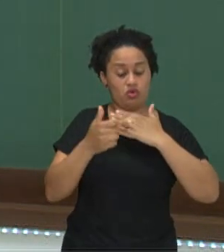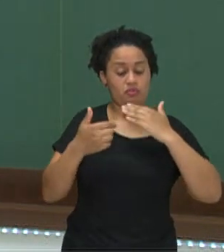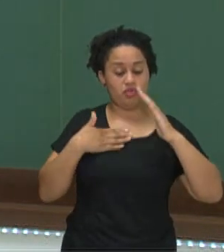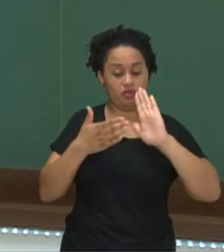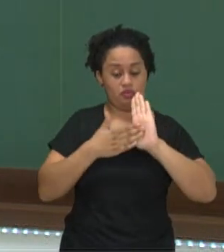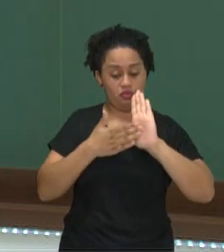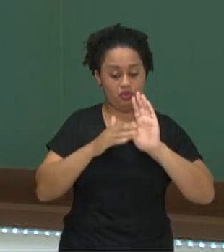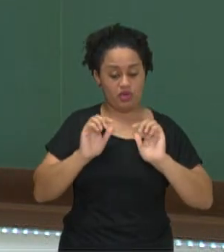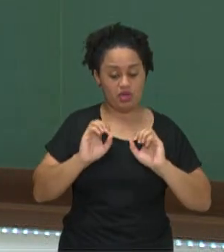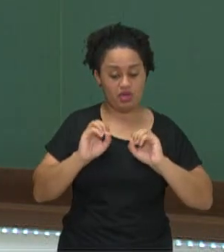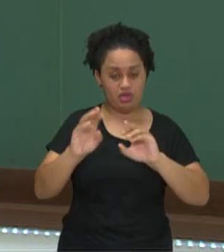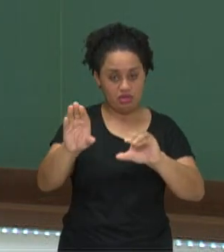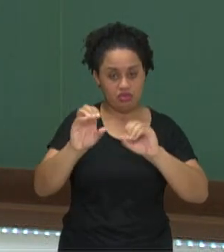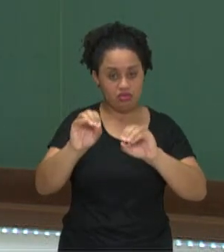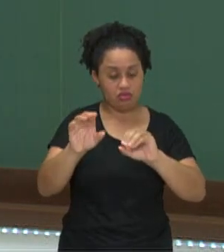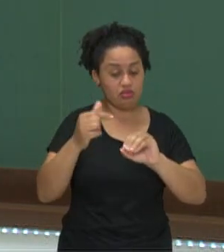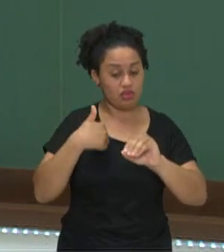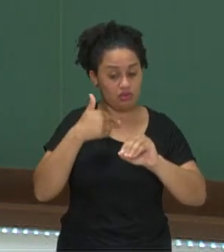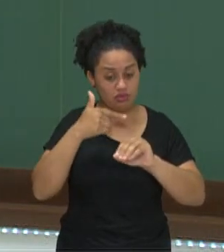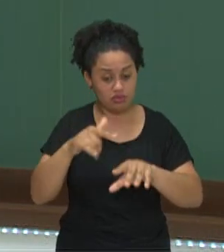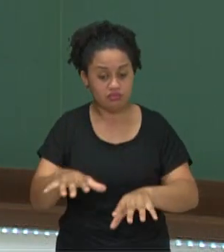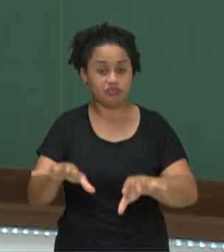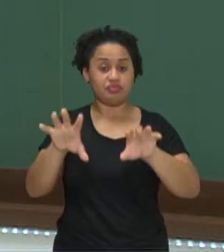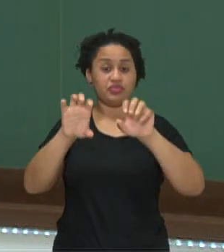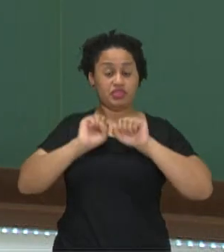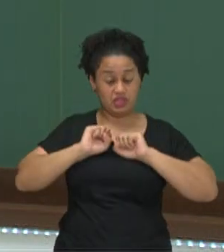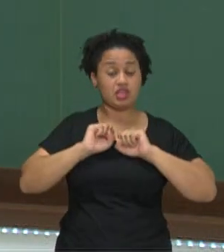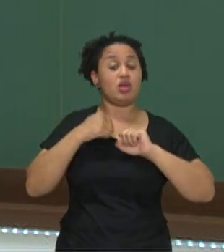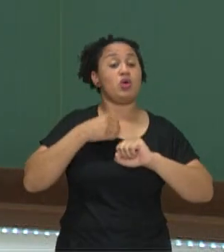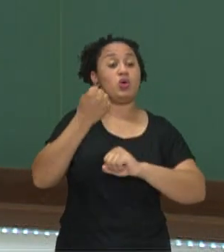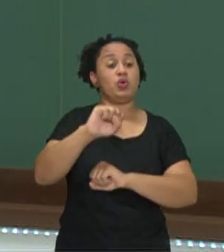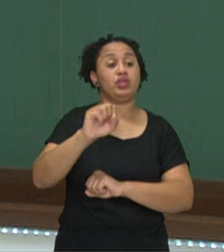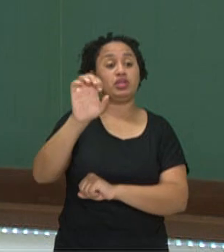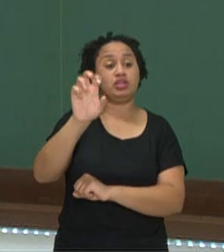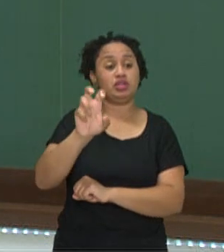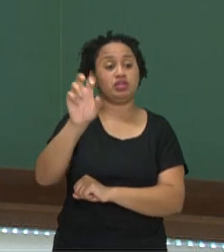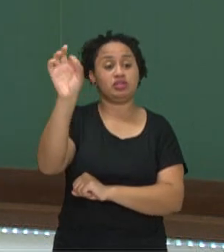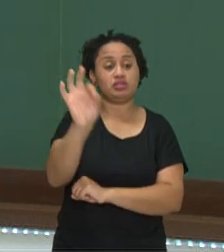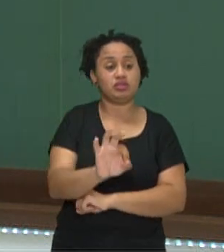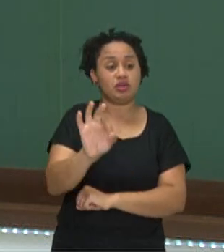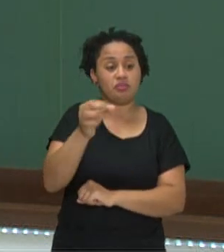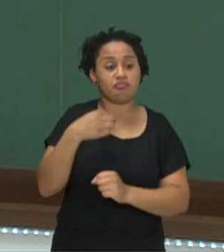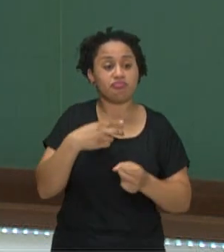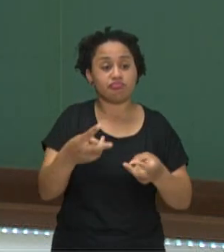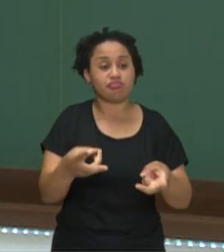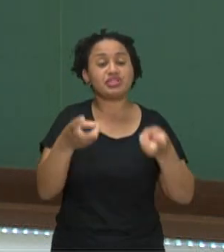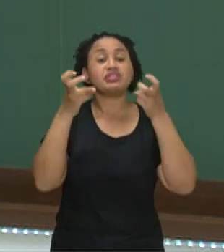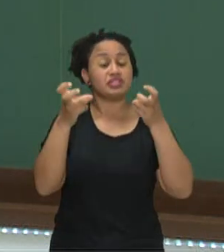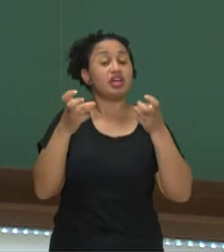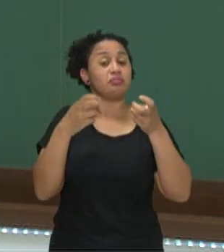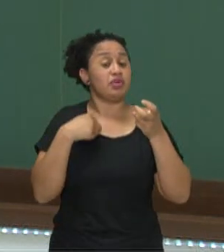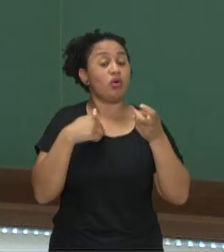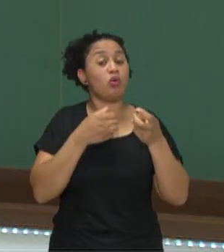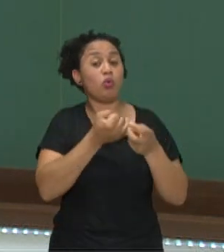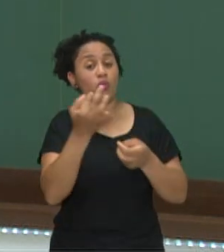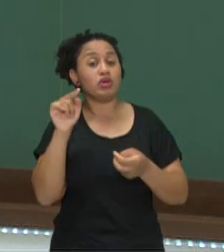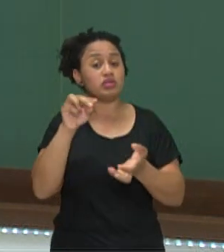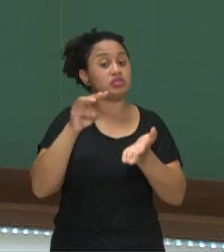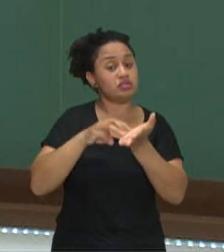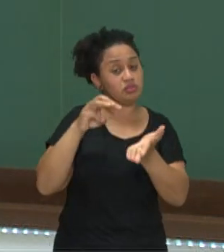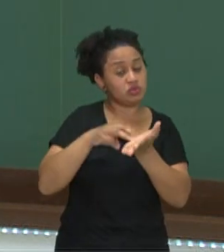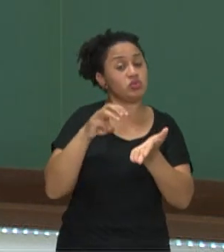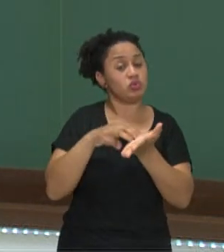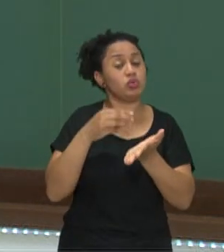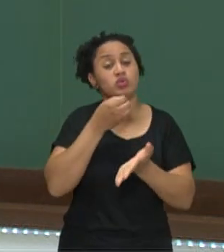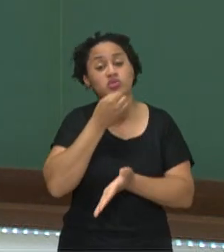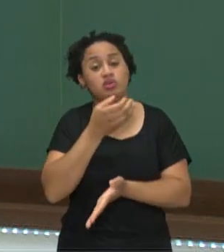outros, a retenção ela é de 85%. Veja aí a eficácia dessa metodologia em